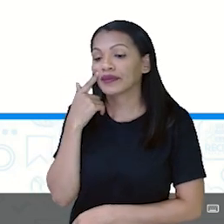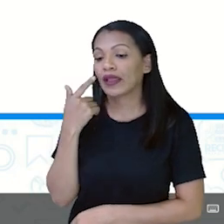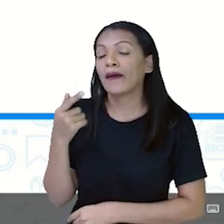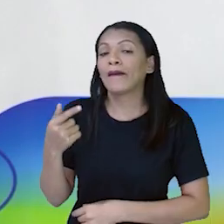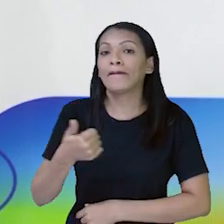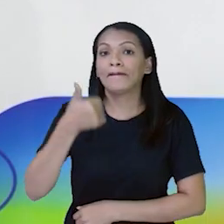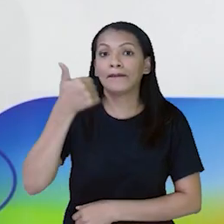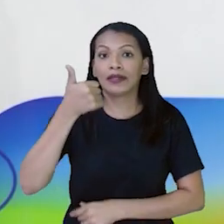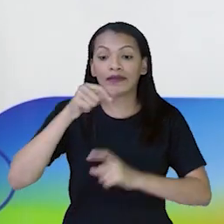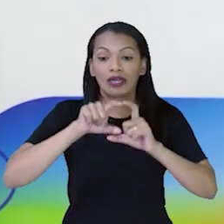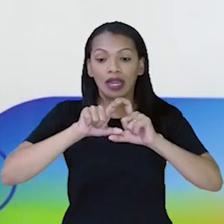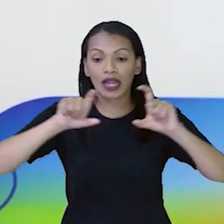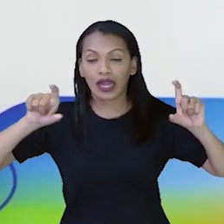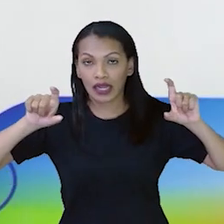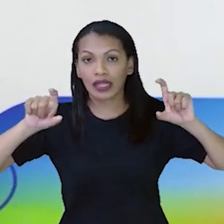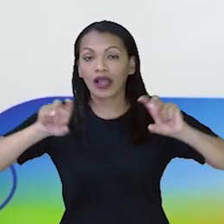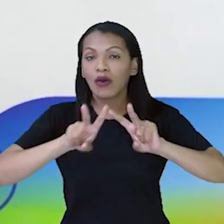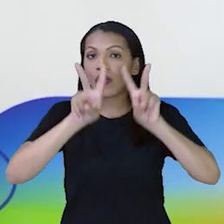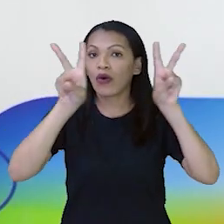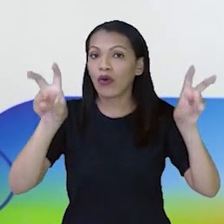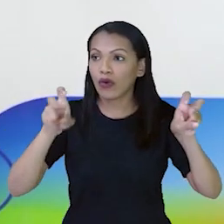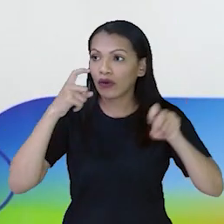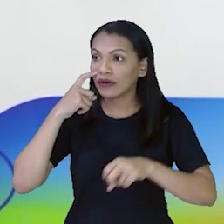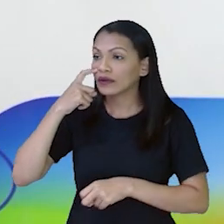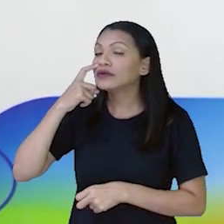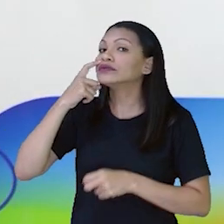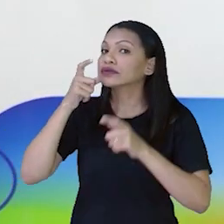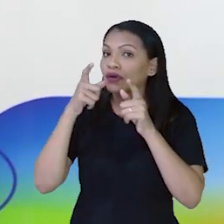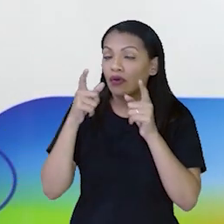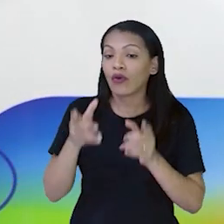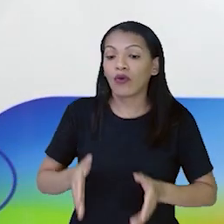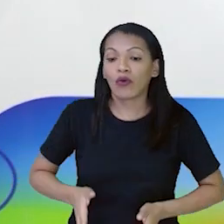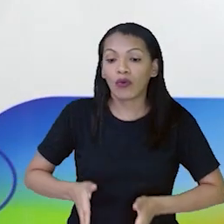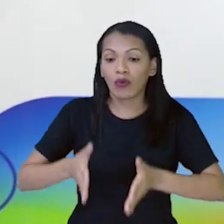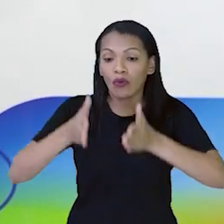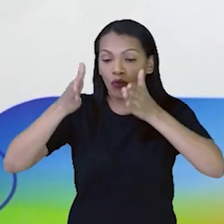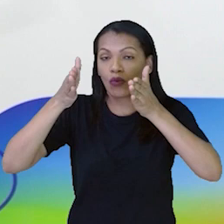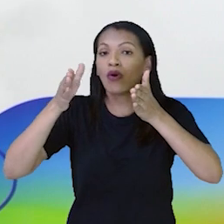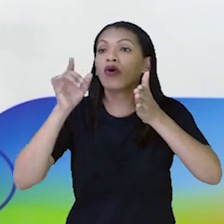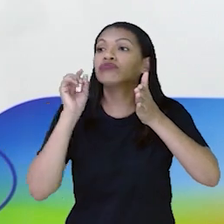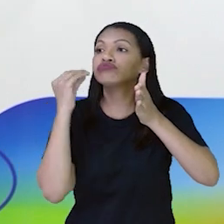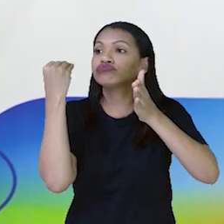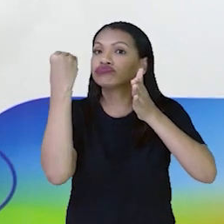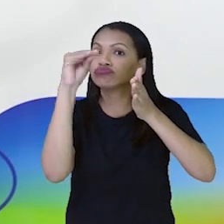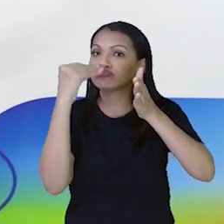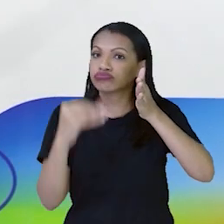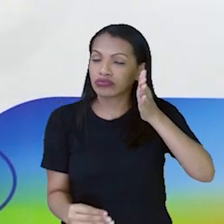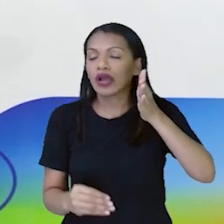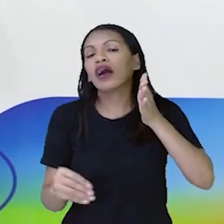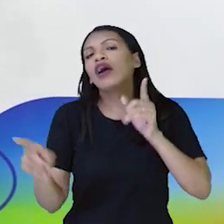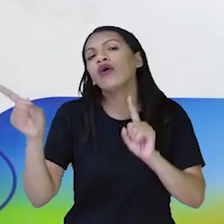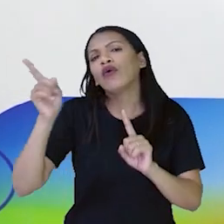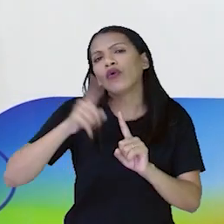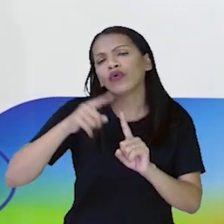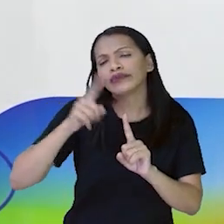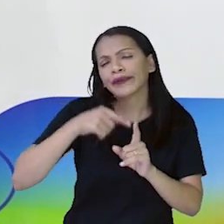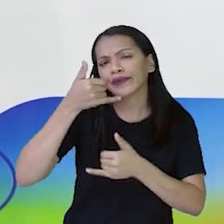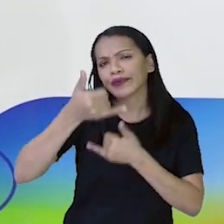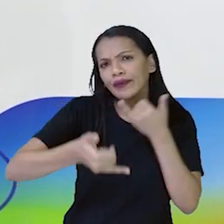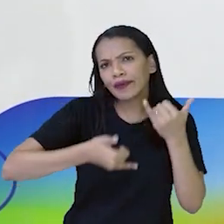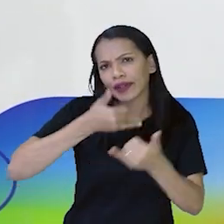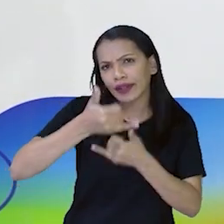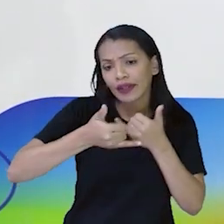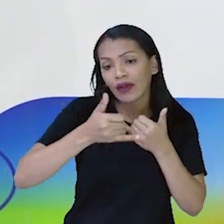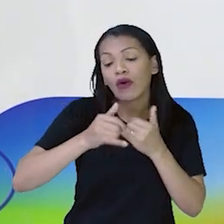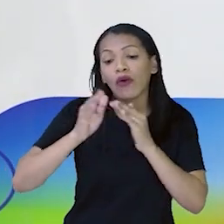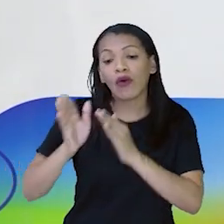colocou o título. Nessa coluna aqui, onde tem a coluna, ele colocou o tipo de brinquedo. E